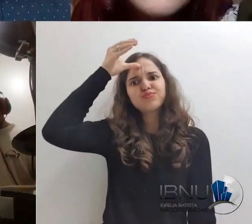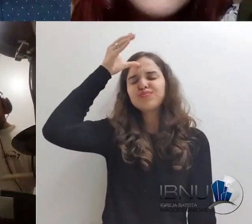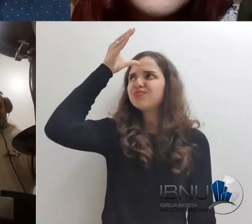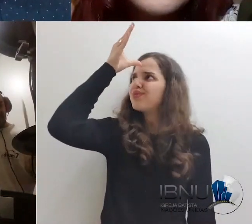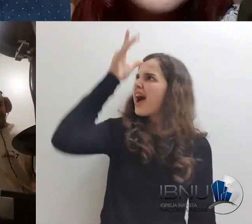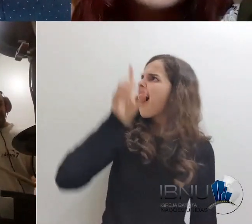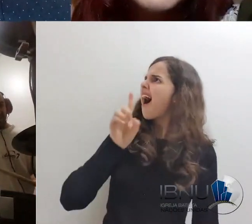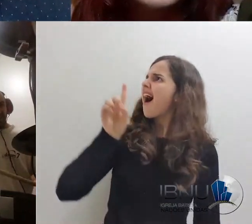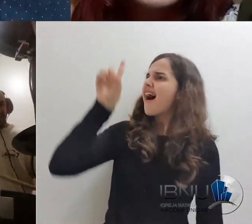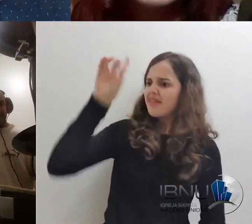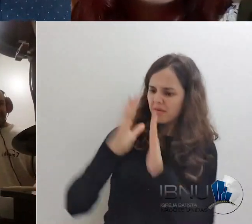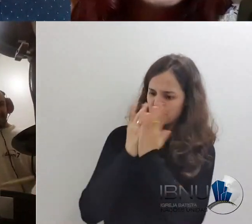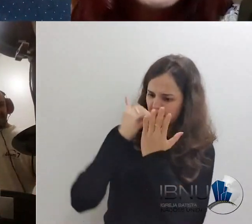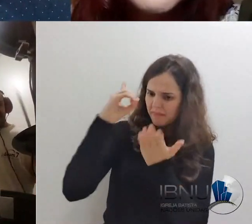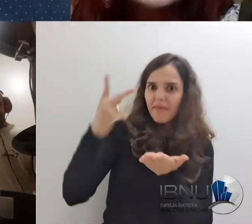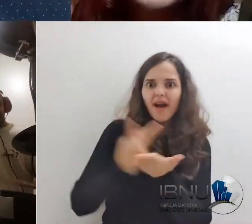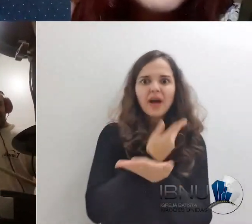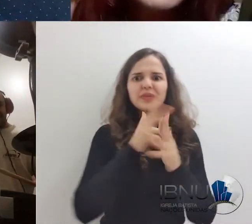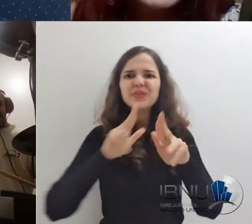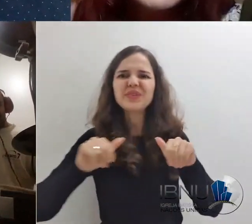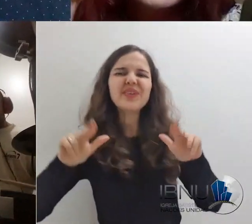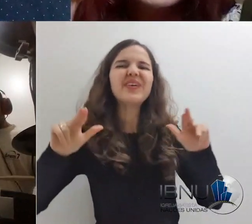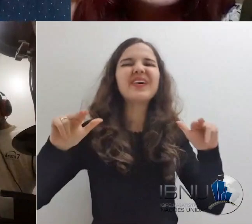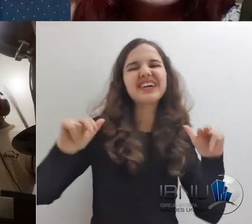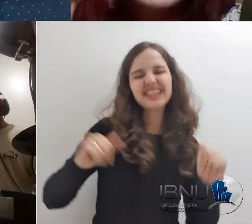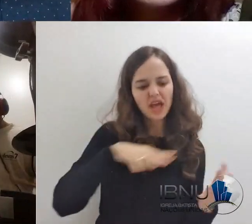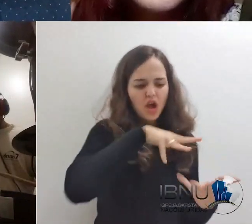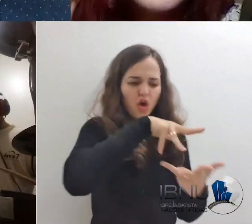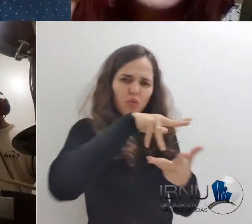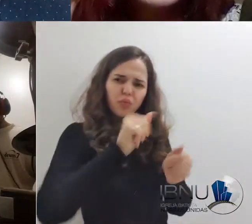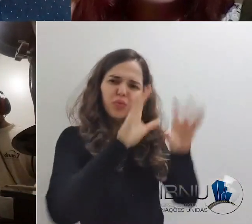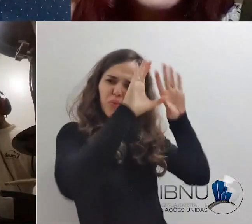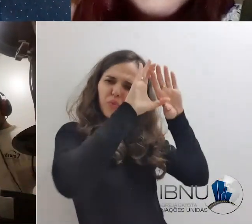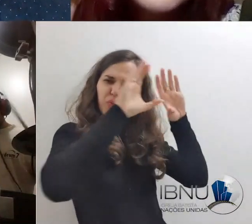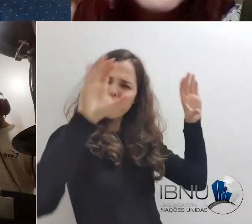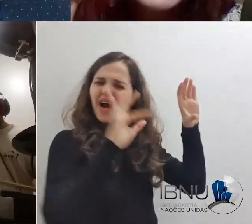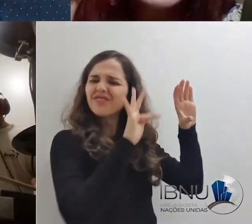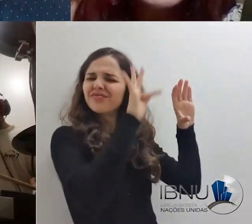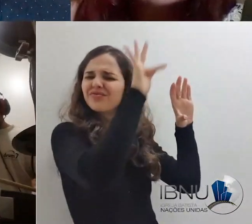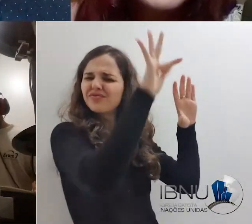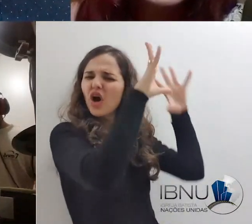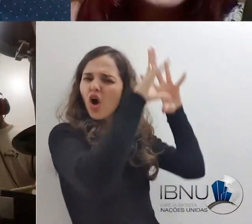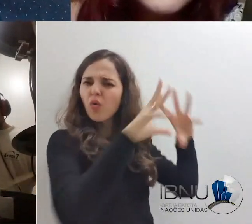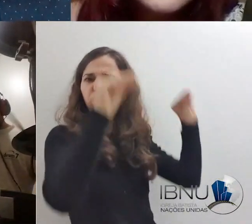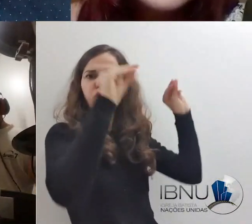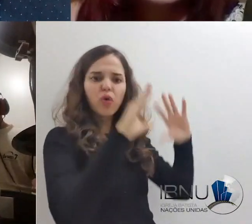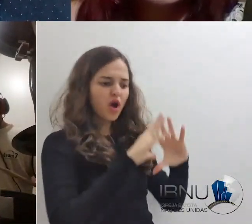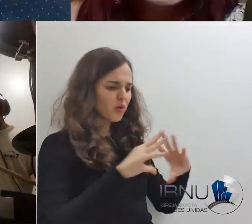Yeah.